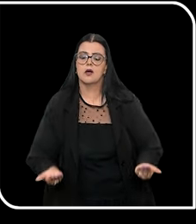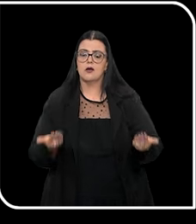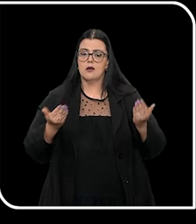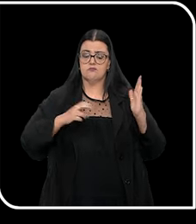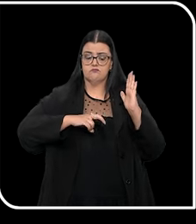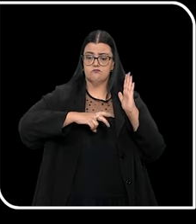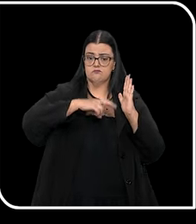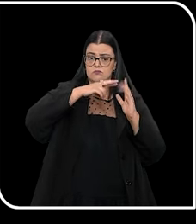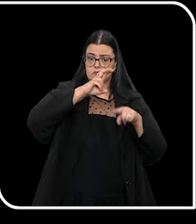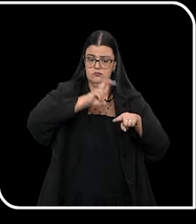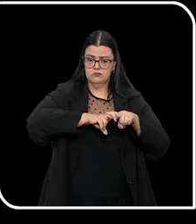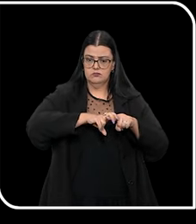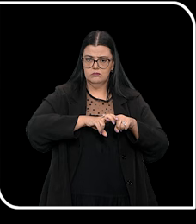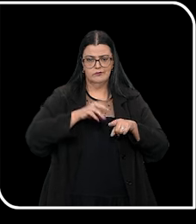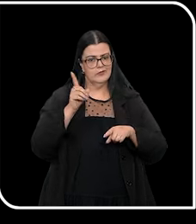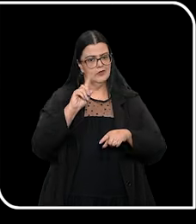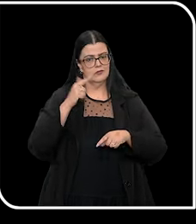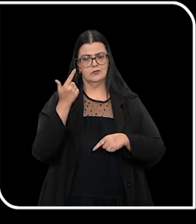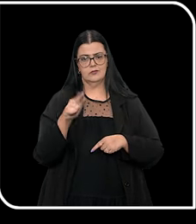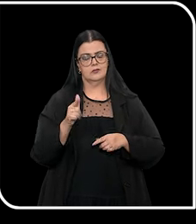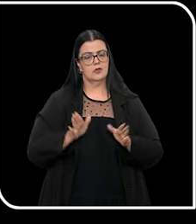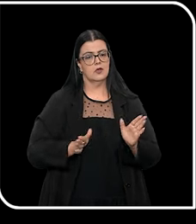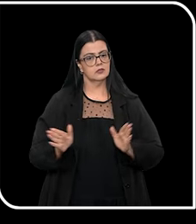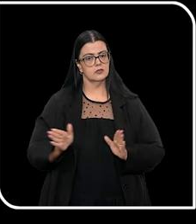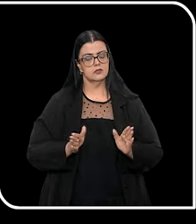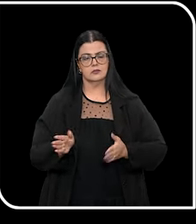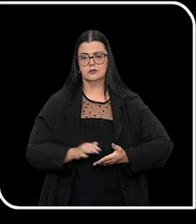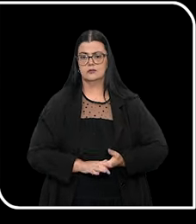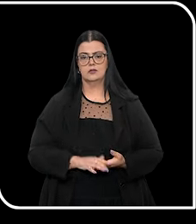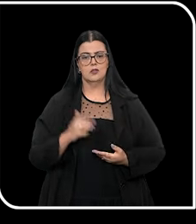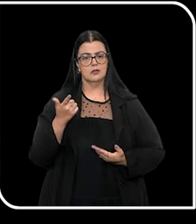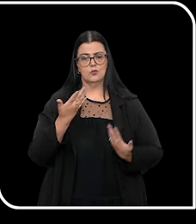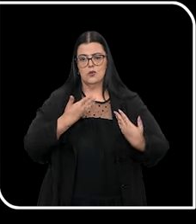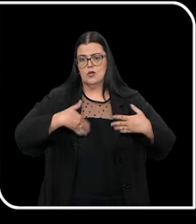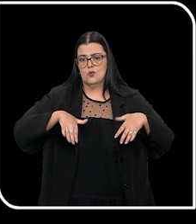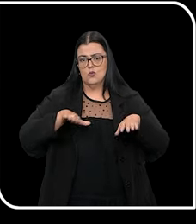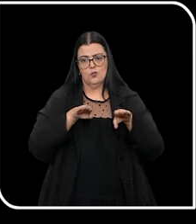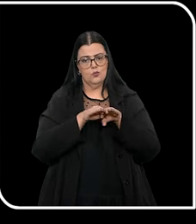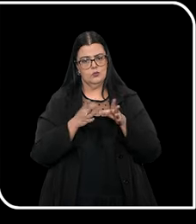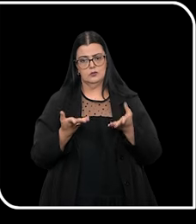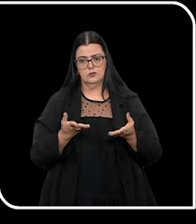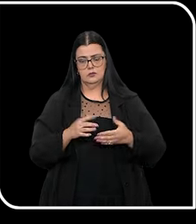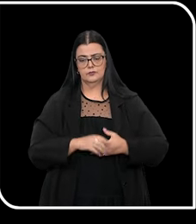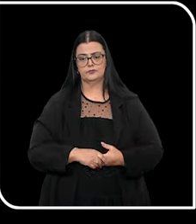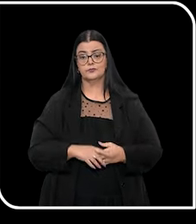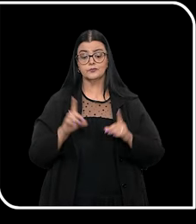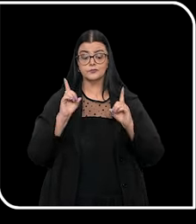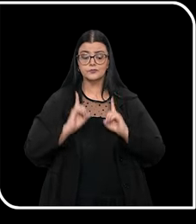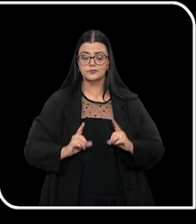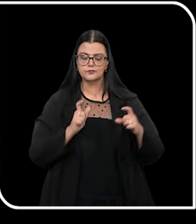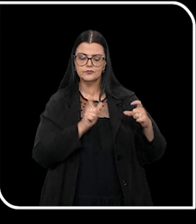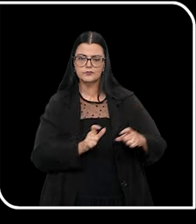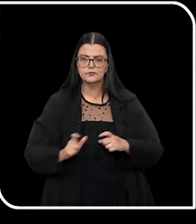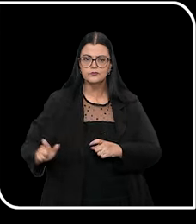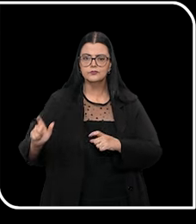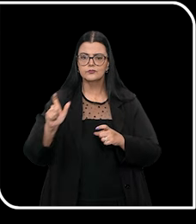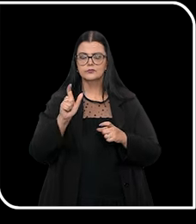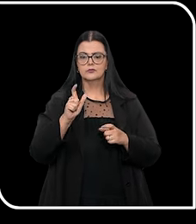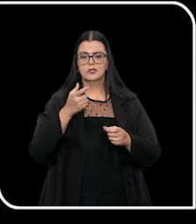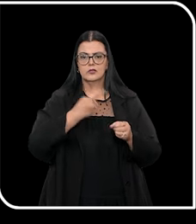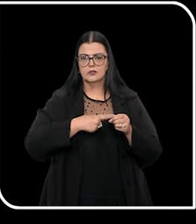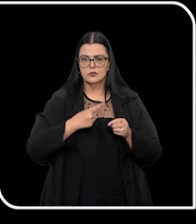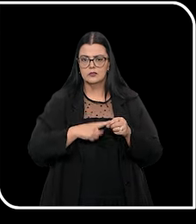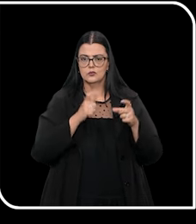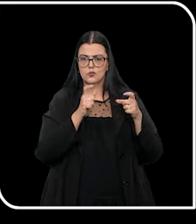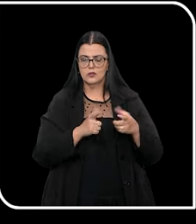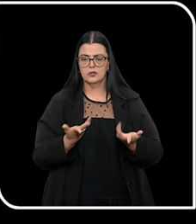pessoa para levar até o lugar que ela vai sentar isso não é acessibilidade né Isso não é inclusão então deficientes são os espaços as